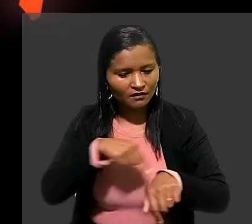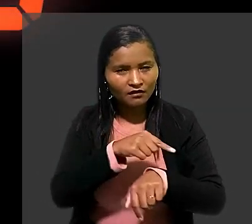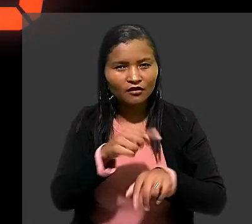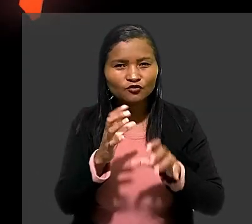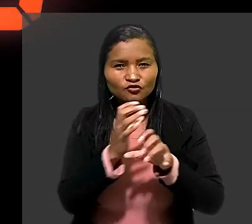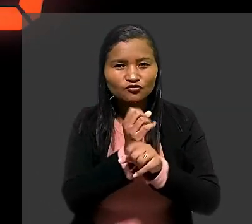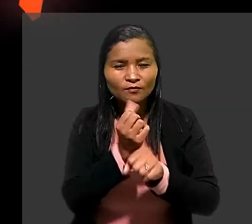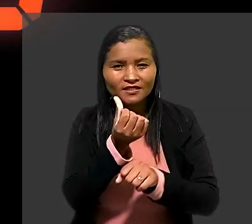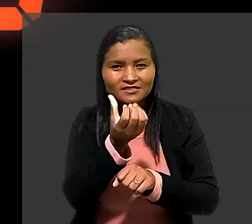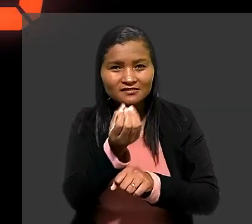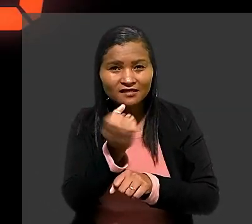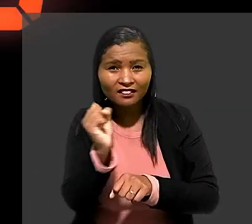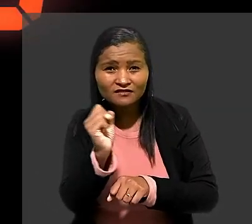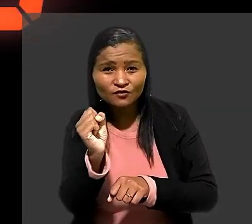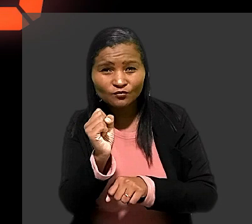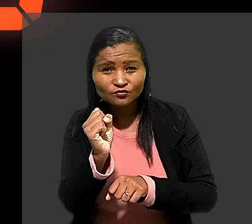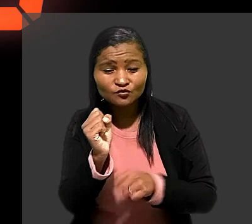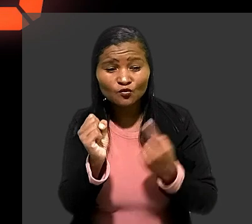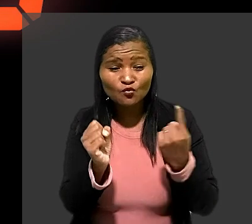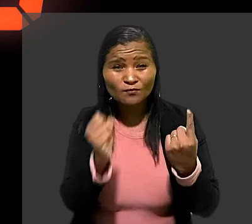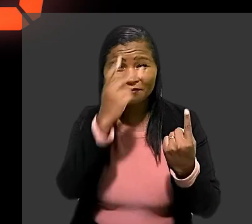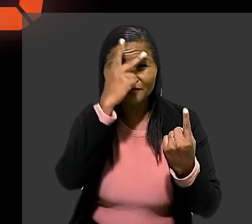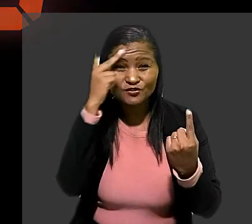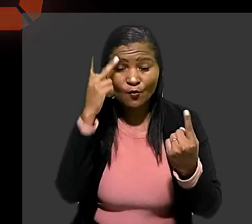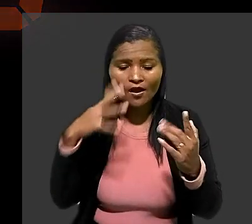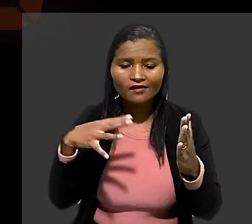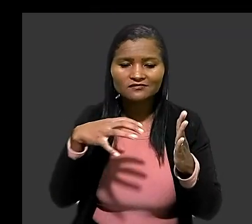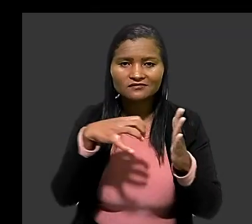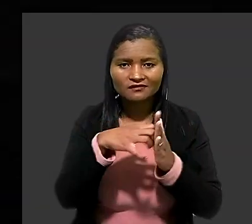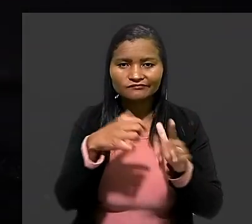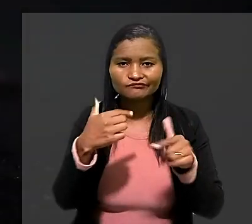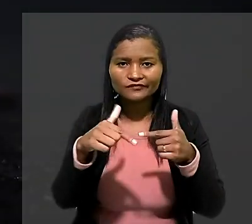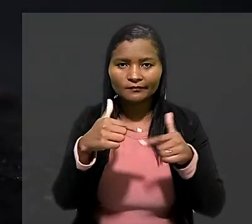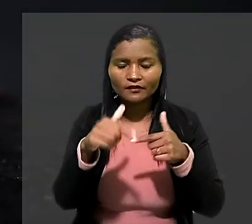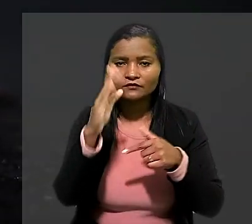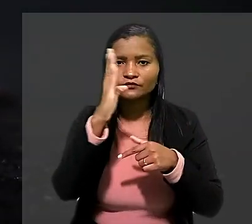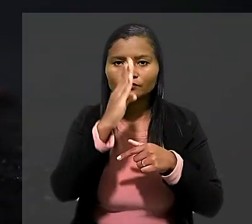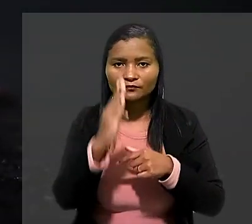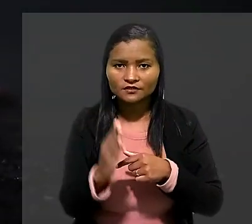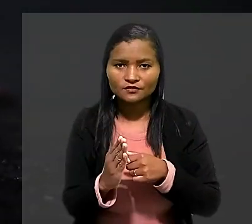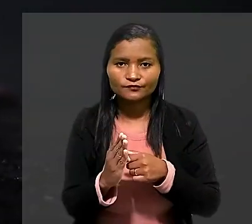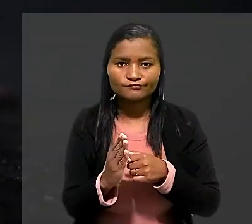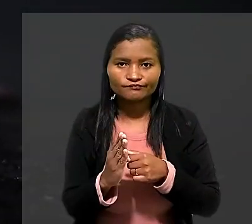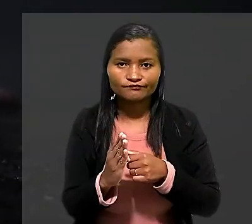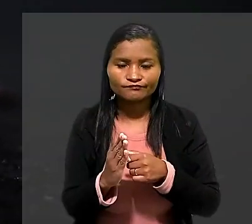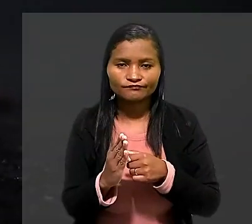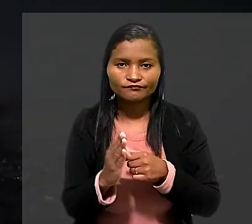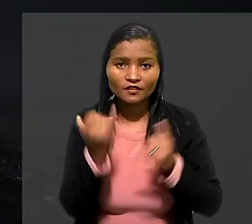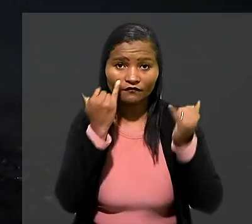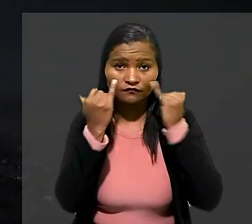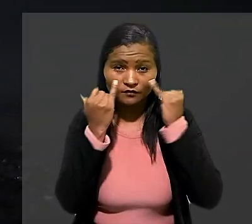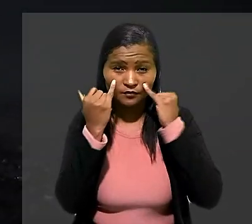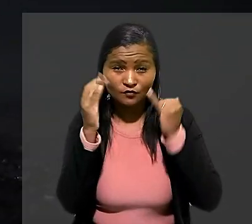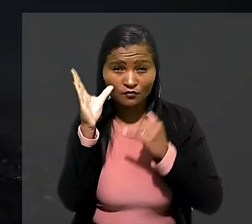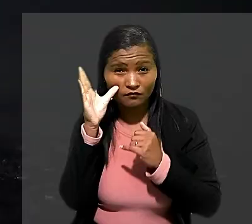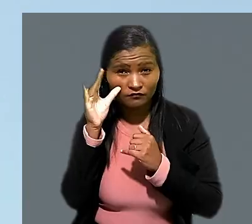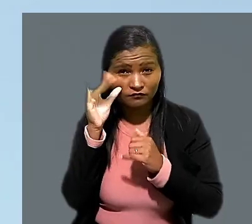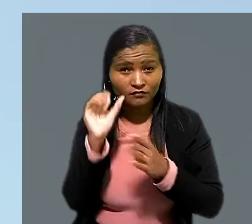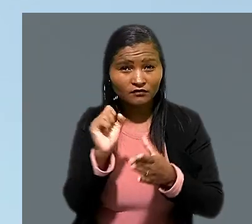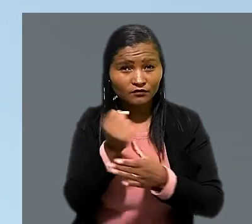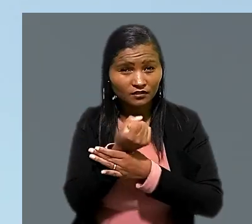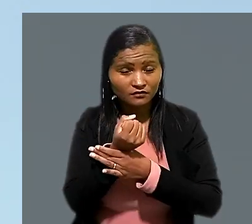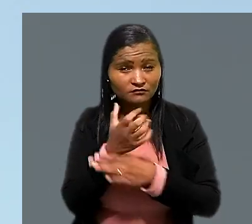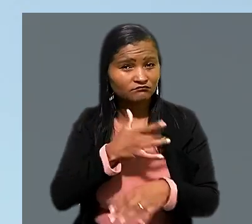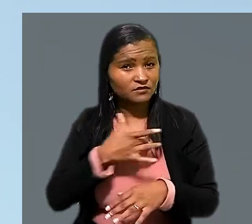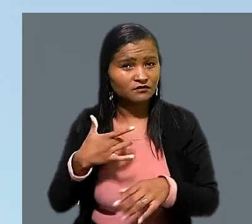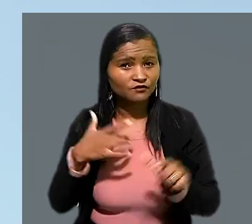Cada vez que este relógio contabiliza 60 segundos, uma pessoa sofre algum tipo de acidente de trabalho no Brasil.